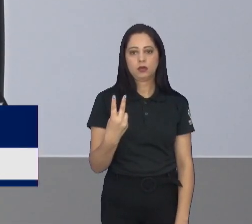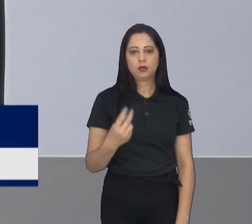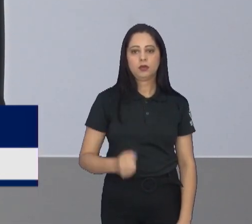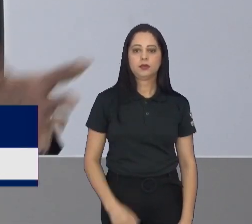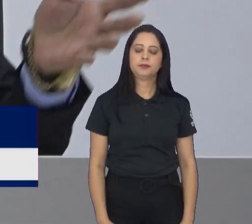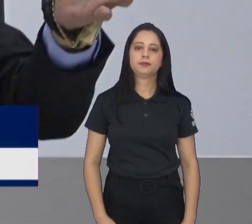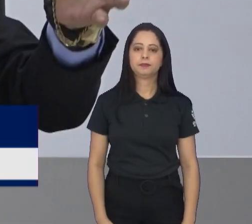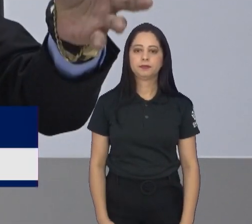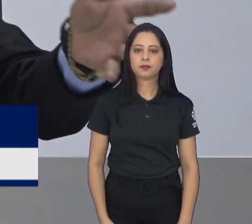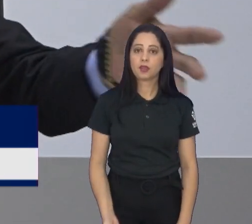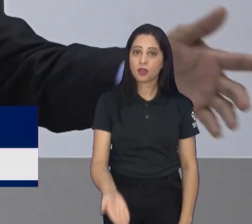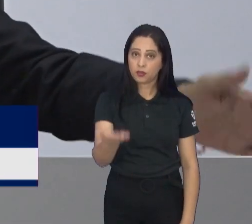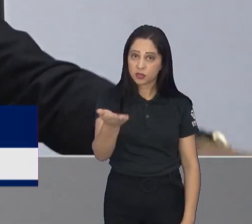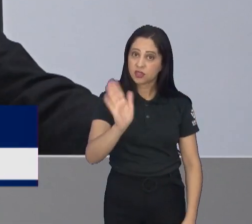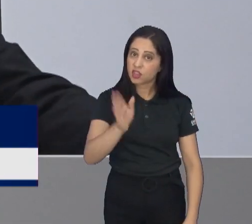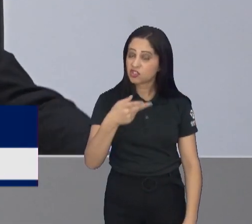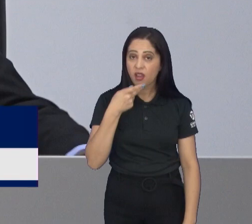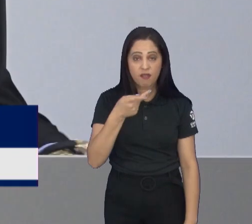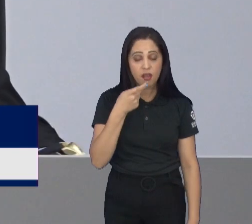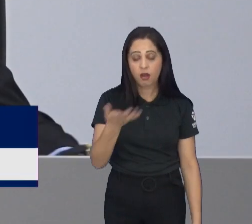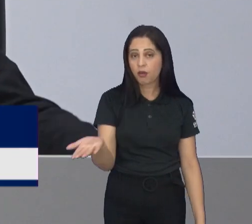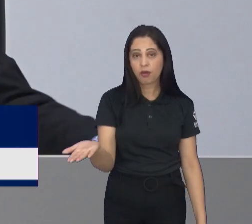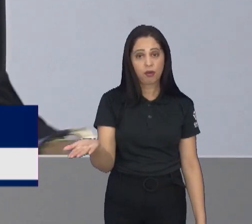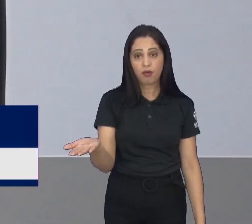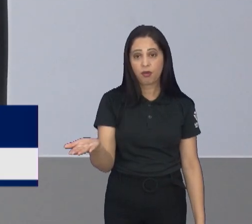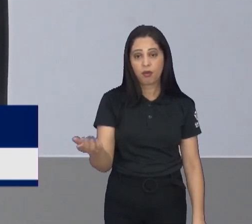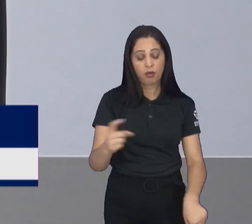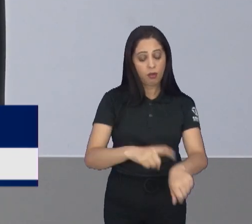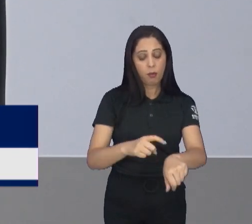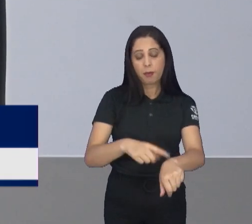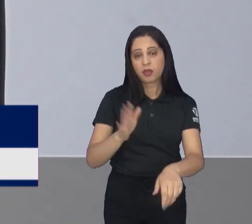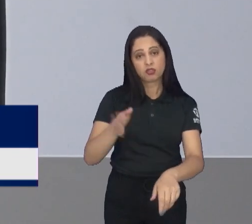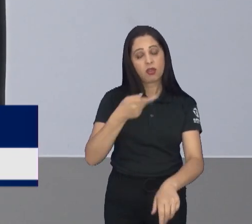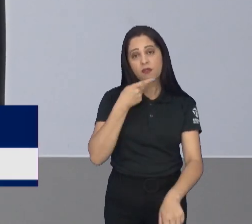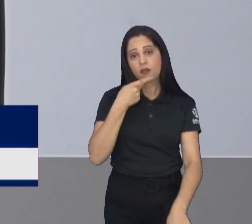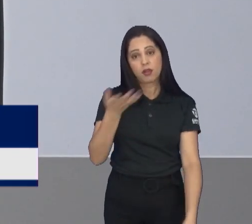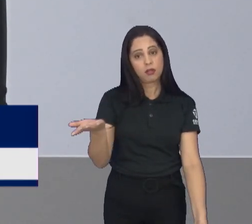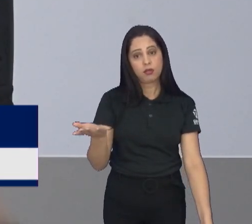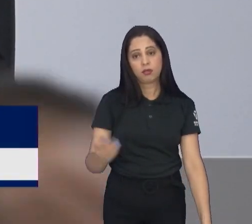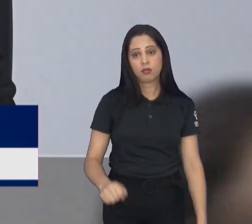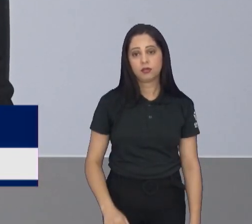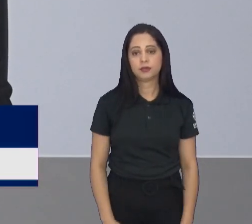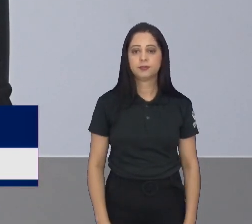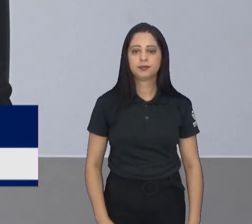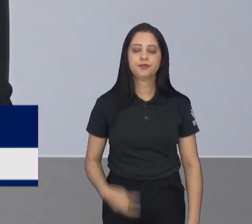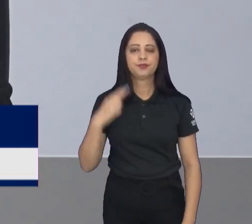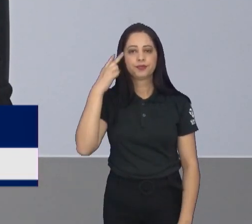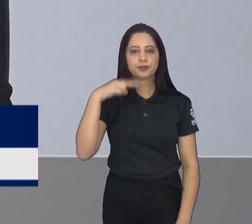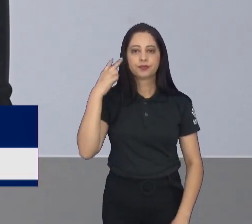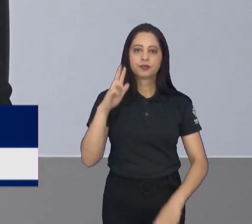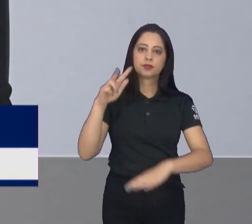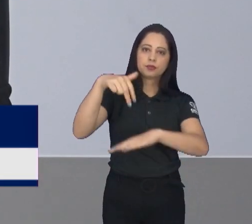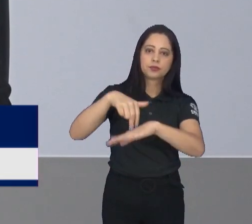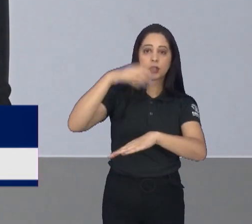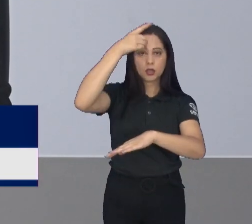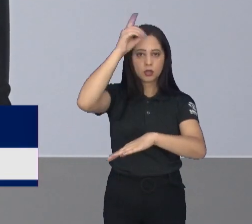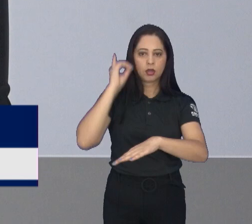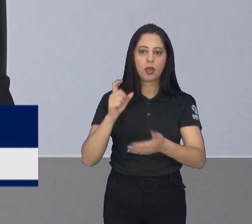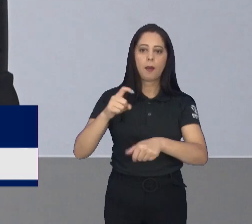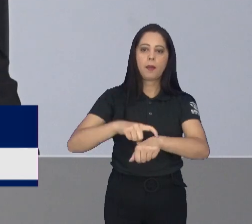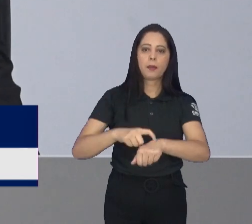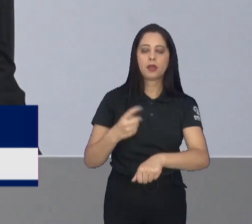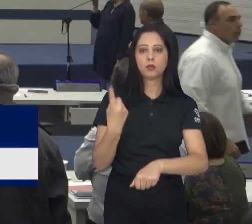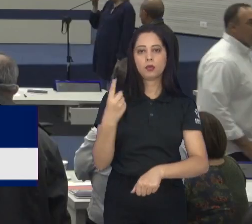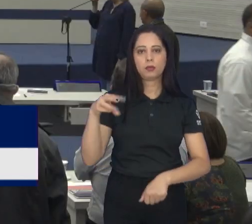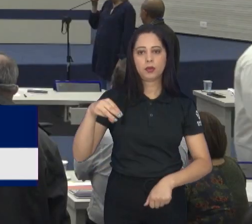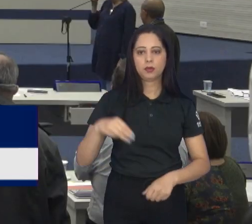Senhora, Vossa Excelência já falou na sua votação. Com a palavra, a vereadora Dulce Rita, com tempo de 1 minuto.